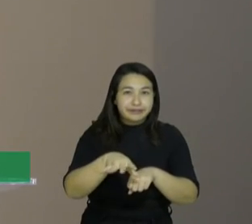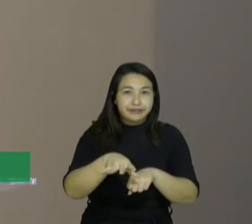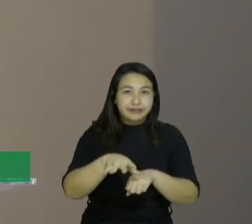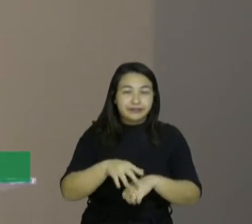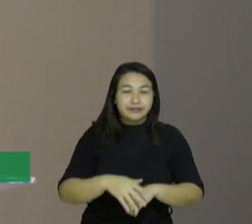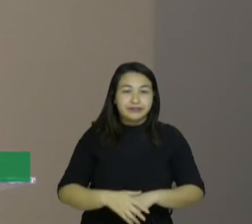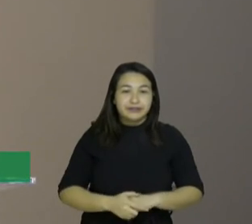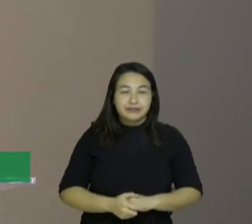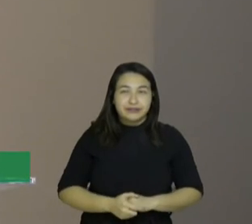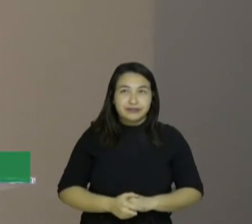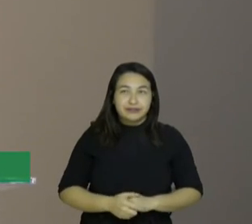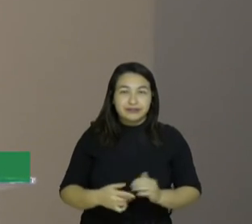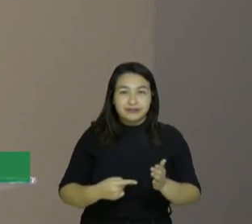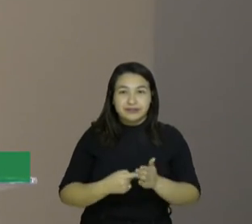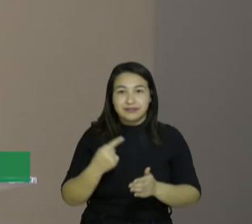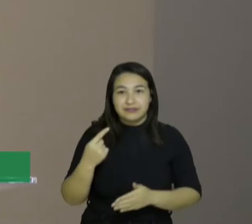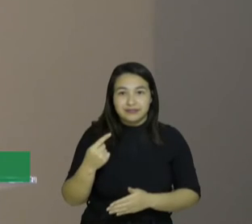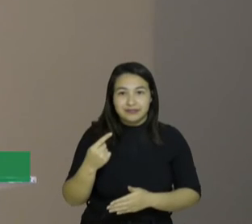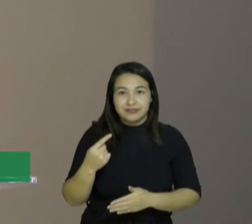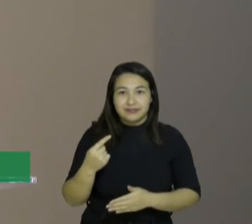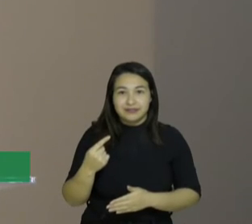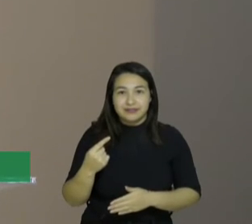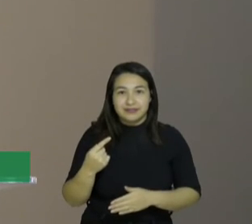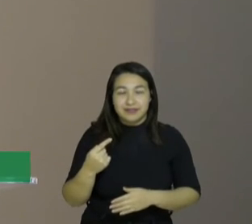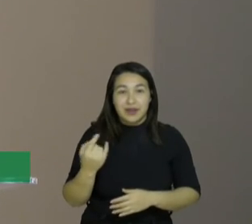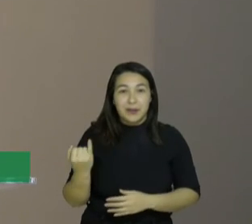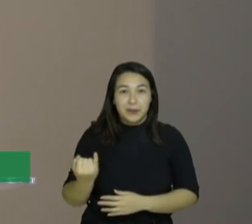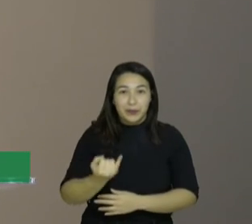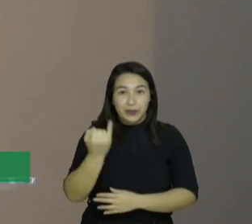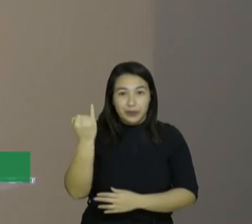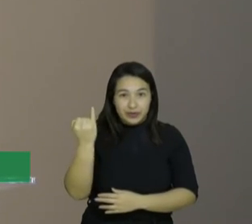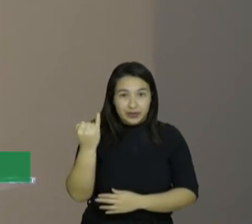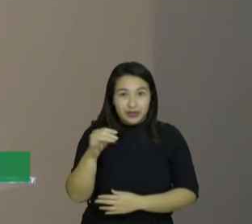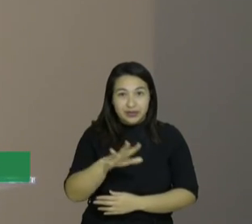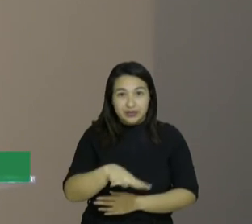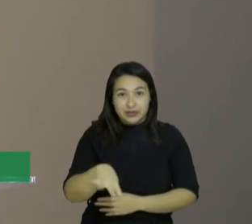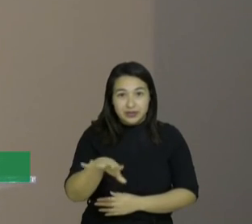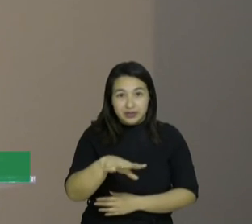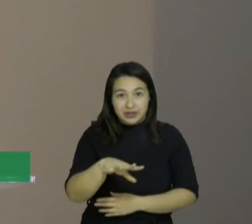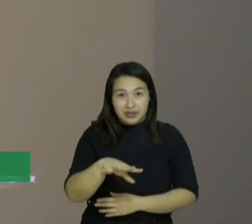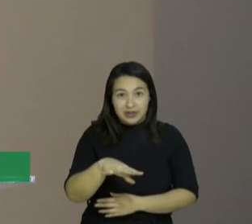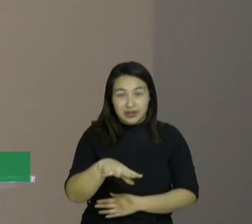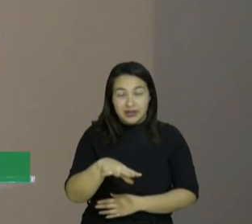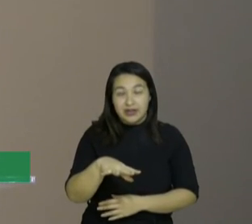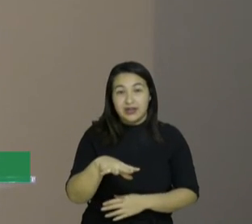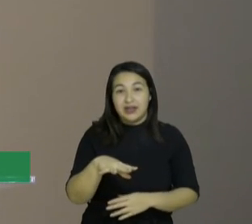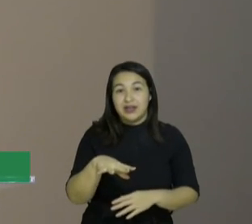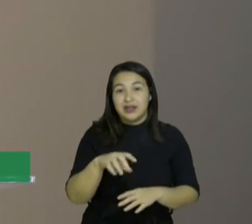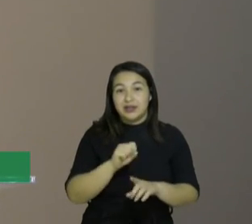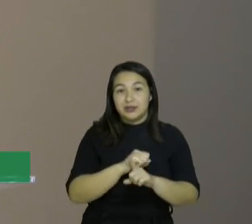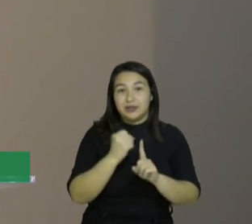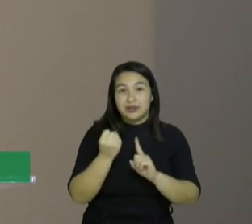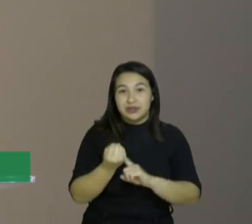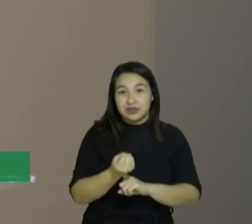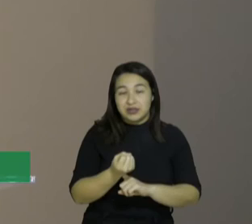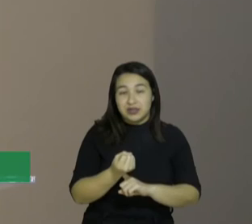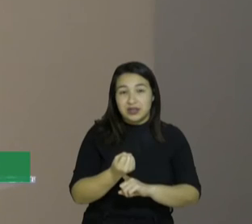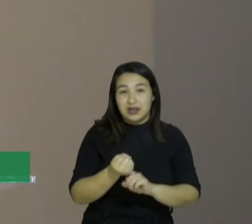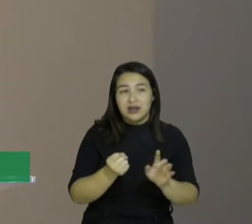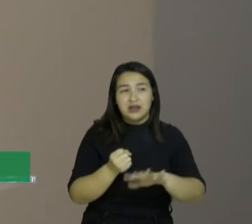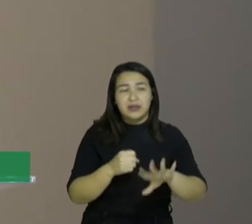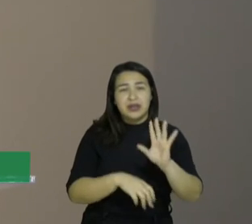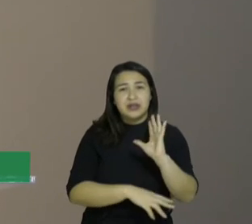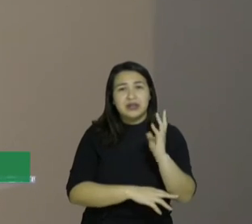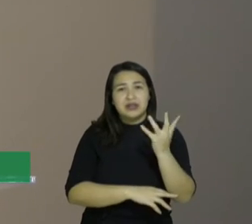política primeiro é imperativo que as salvaguardas ambientais e e sociais não sejam tratadas